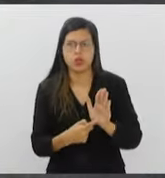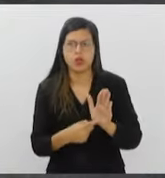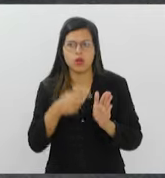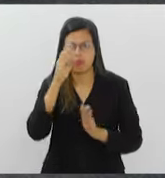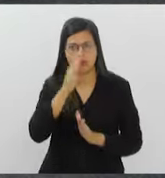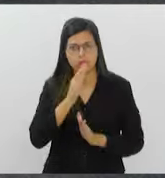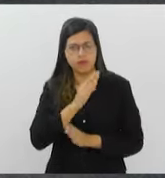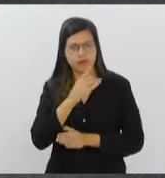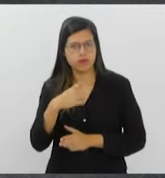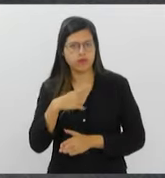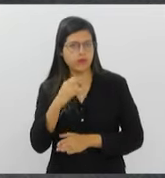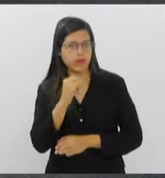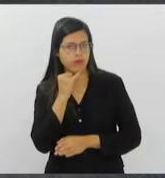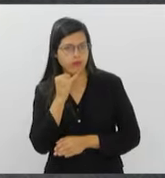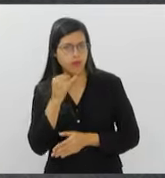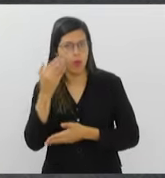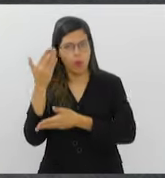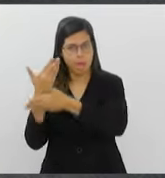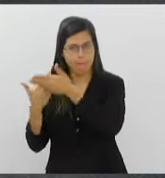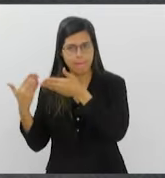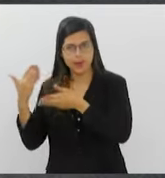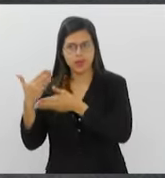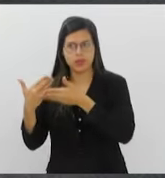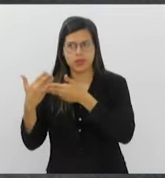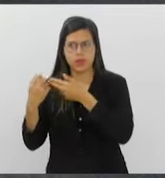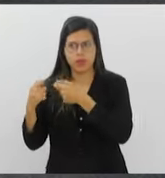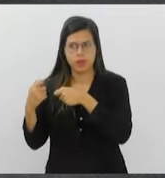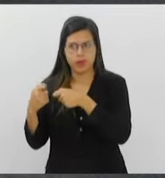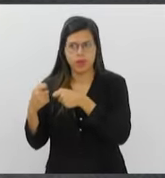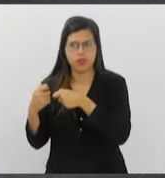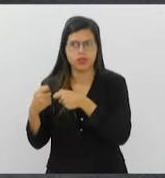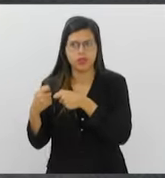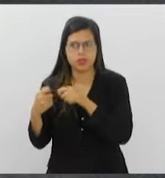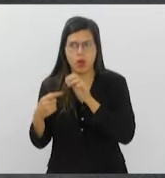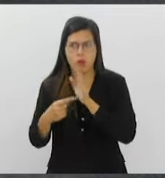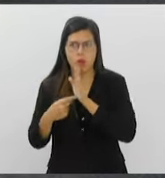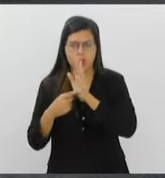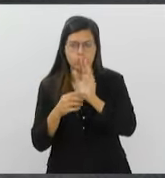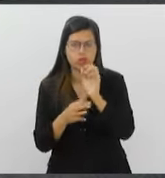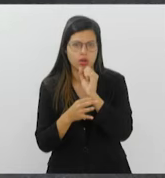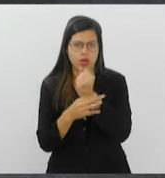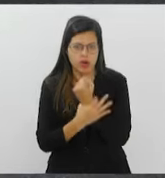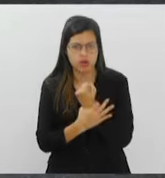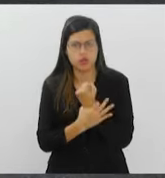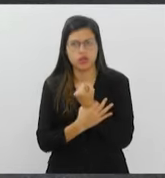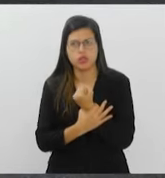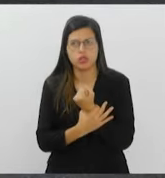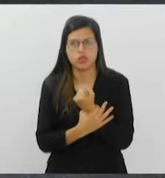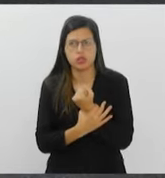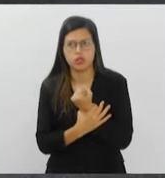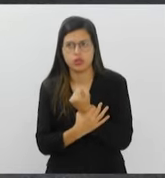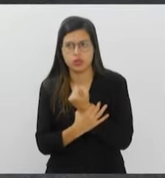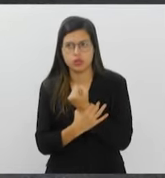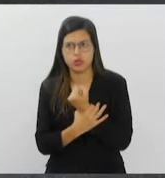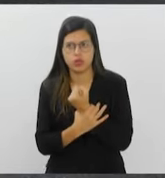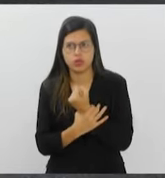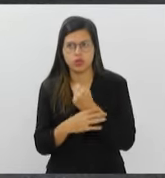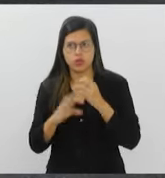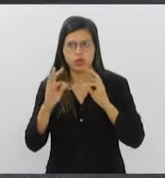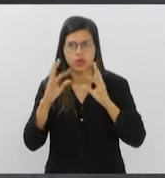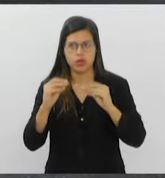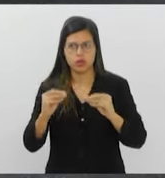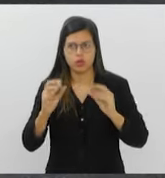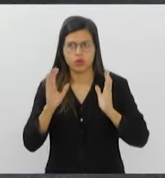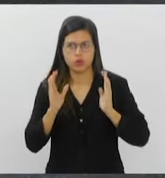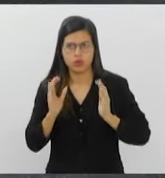ainda um passado que precisa ser descortinado no sentido de garantir para todos os